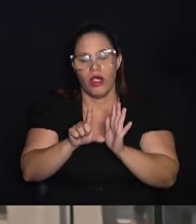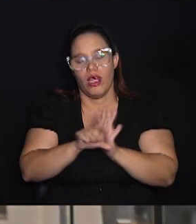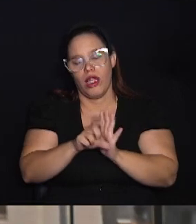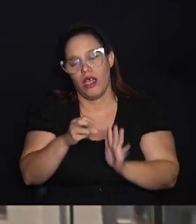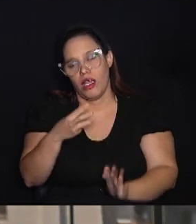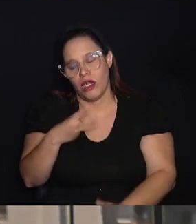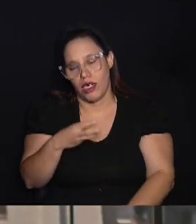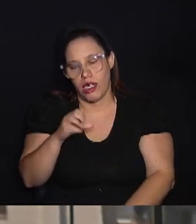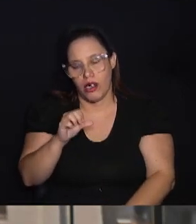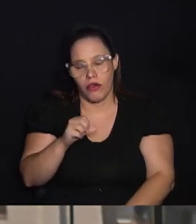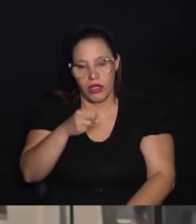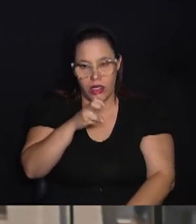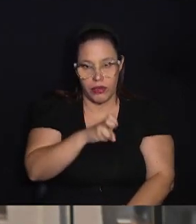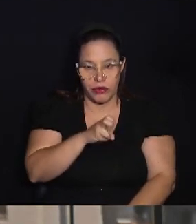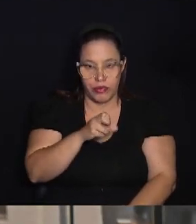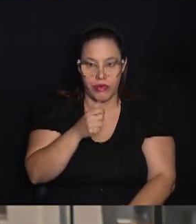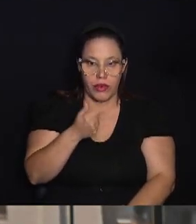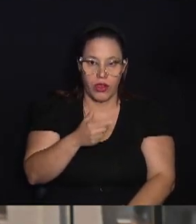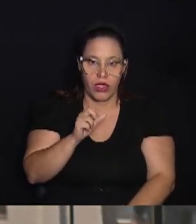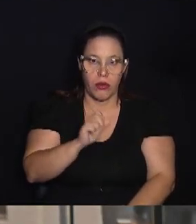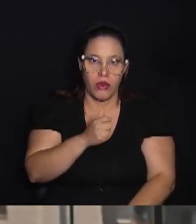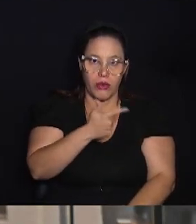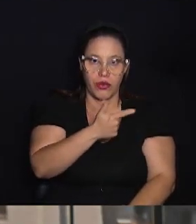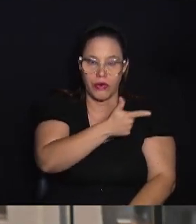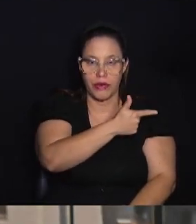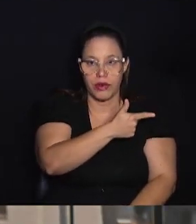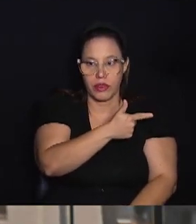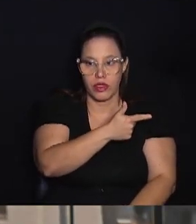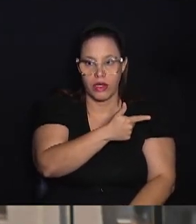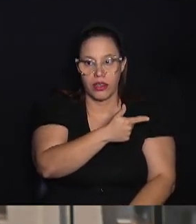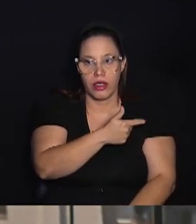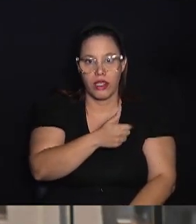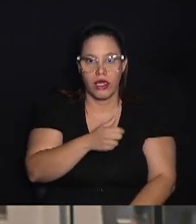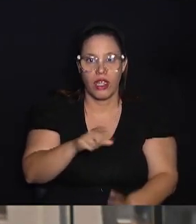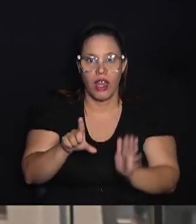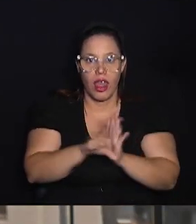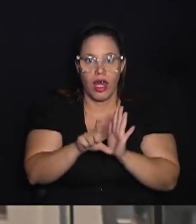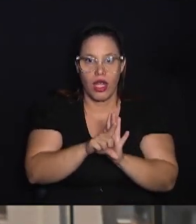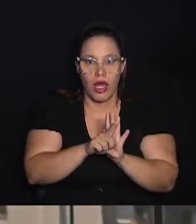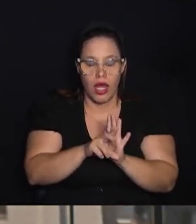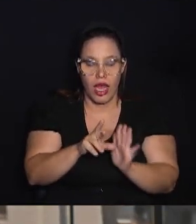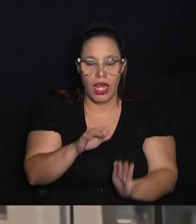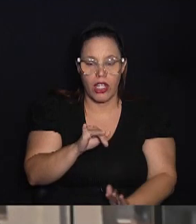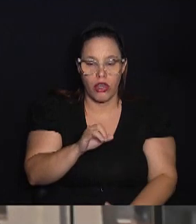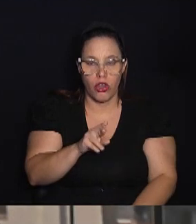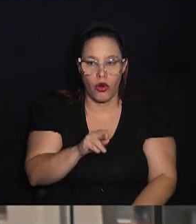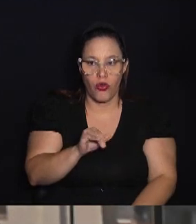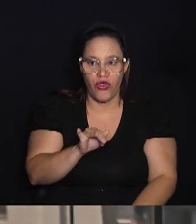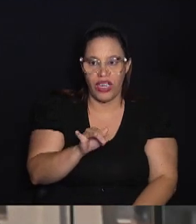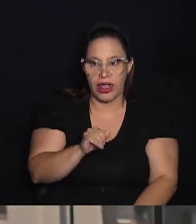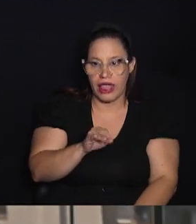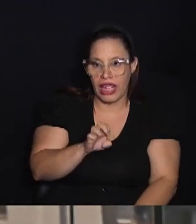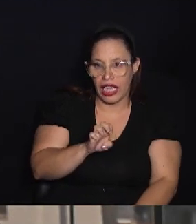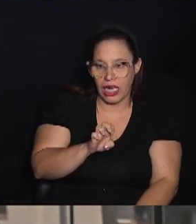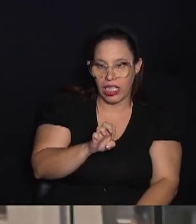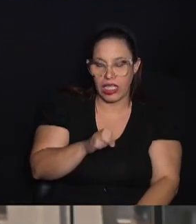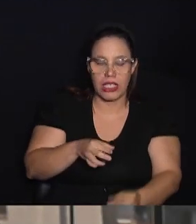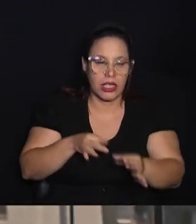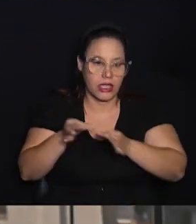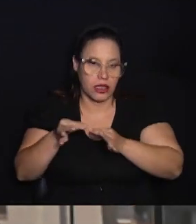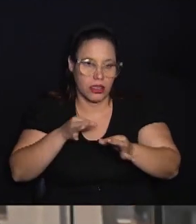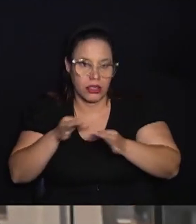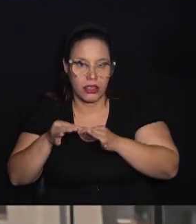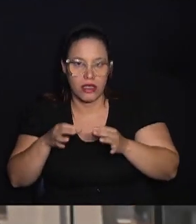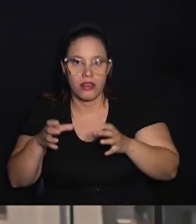395 de 2022 a a chamada de lei do retrofit que busca modernizar edificações na